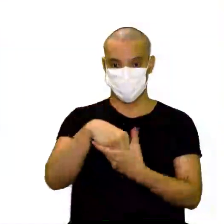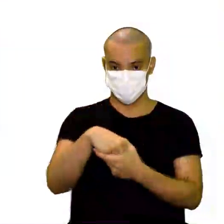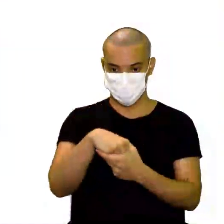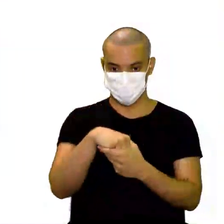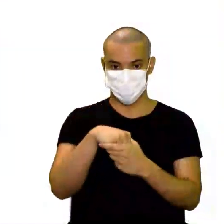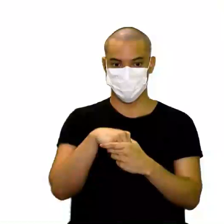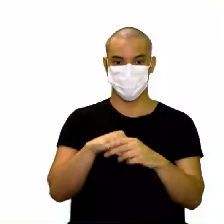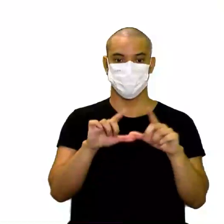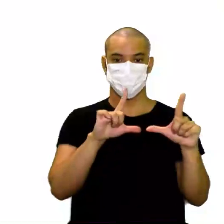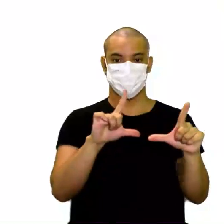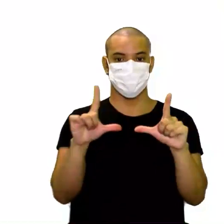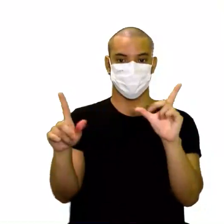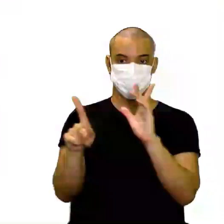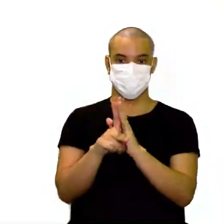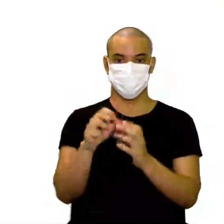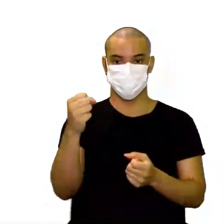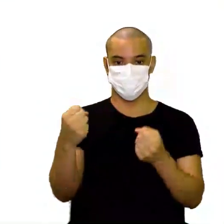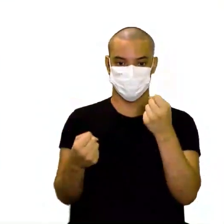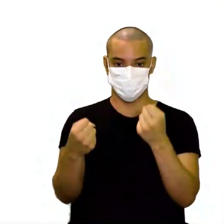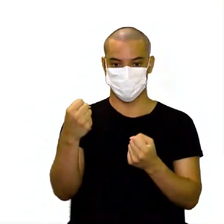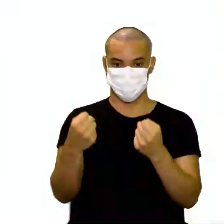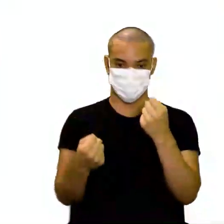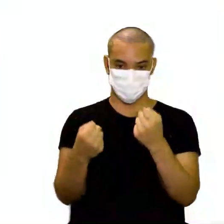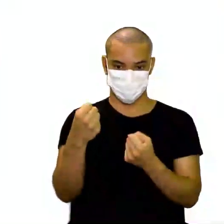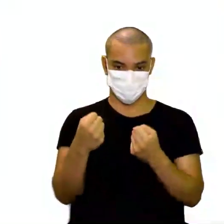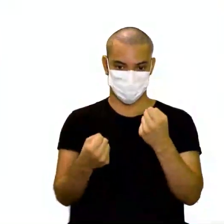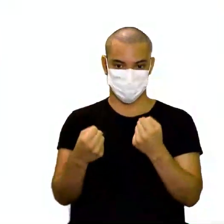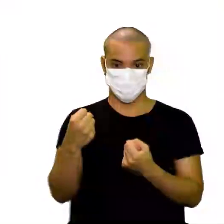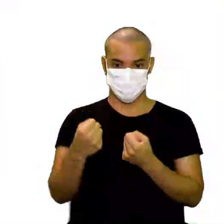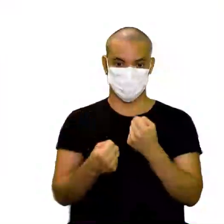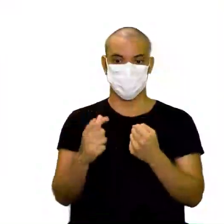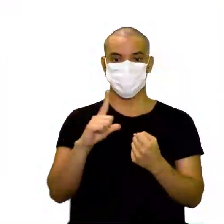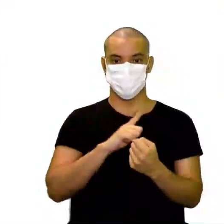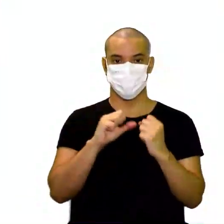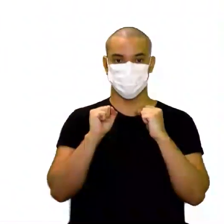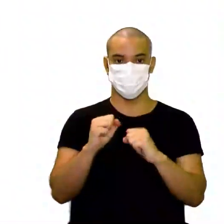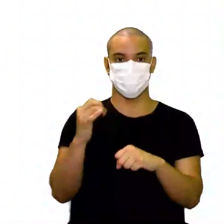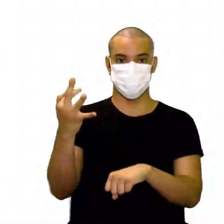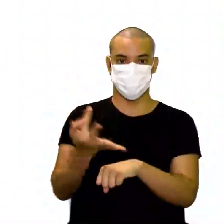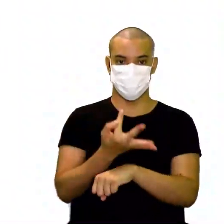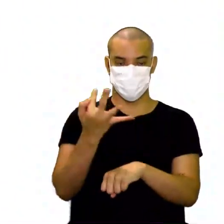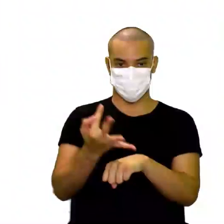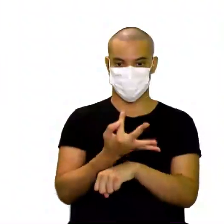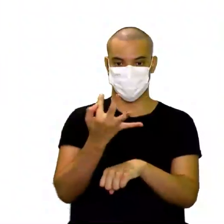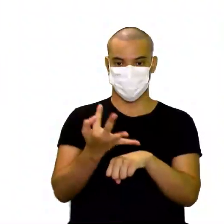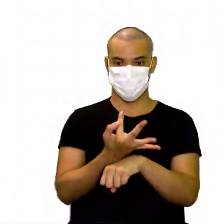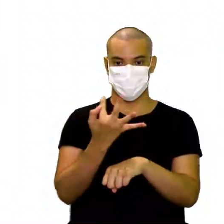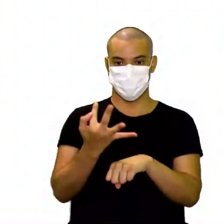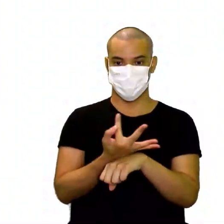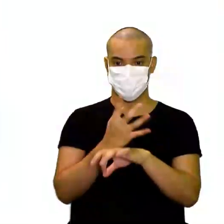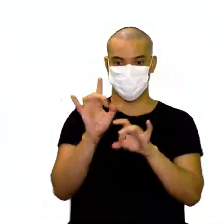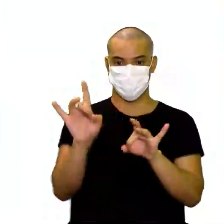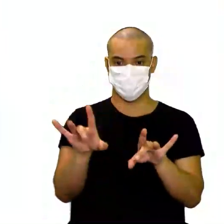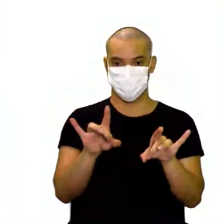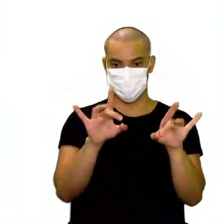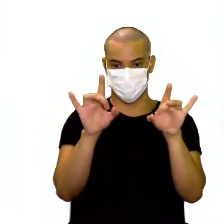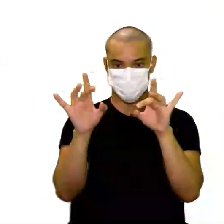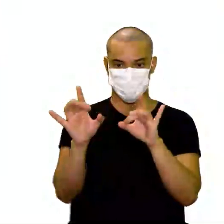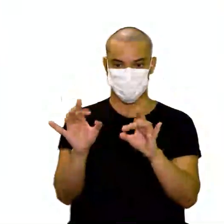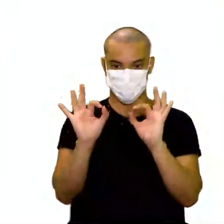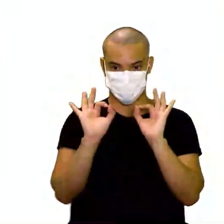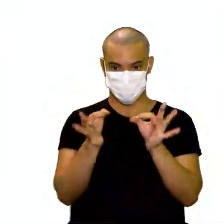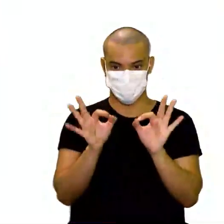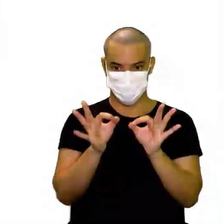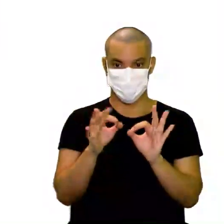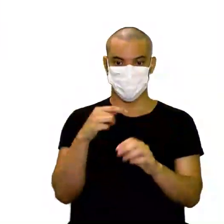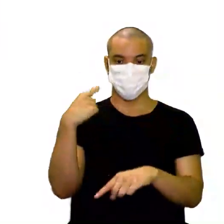do painel do carro, dentro da caixa de fusíveis lá no carro, ele pode suportar uma corrente específica, ok?